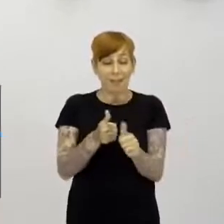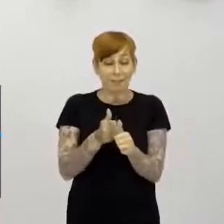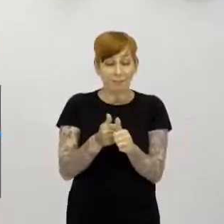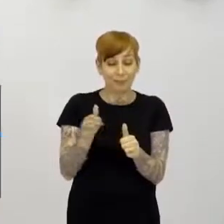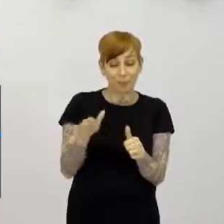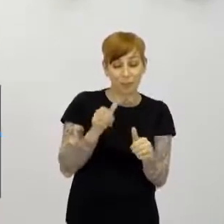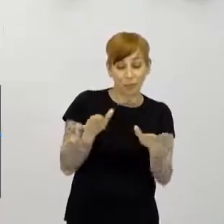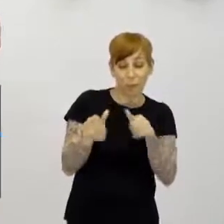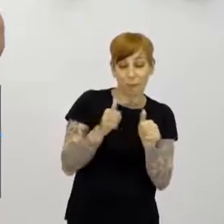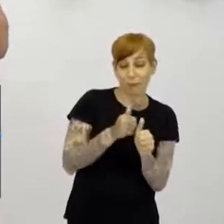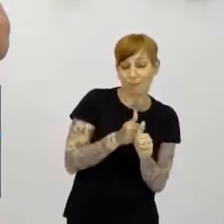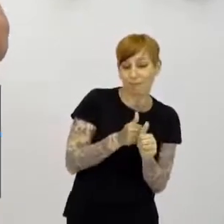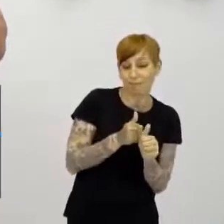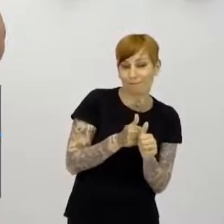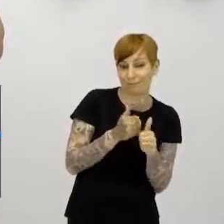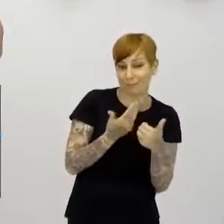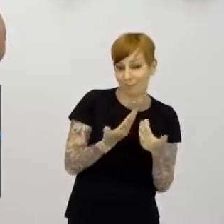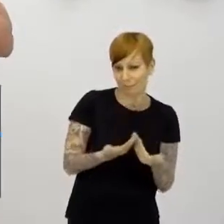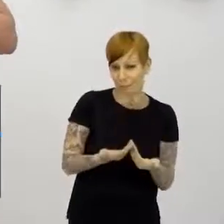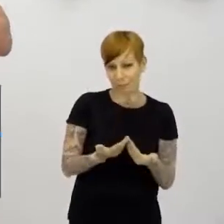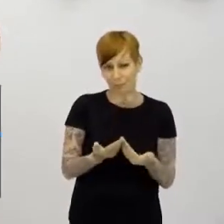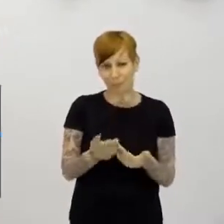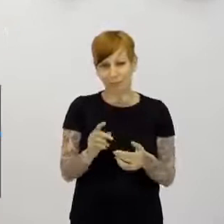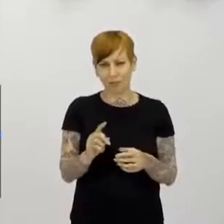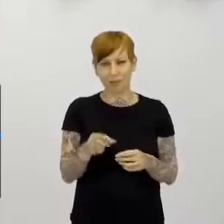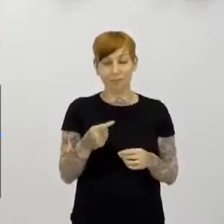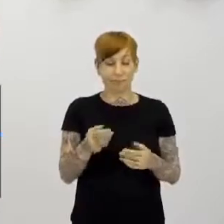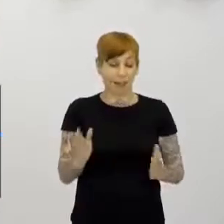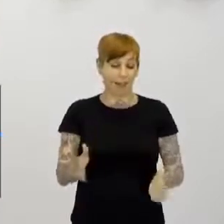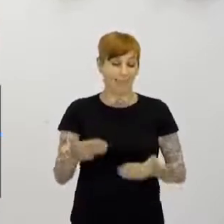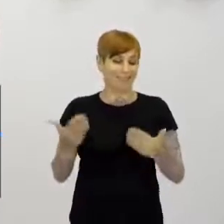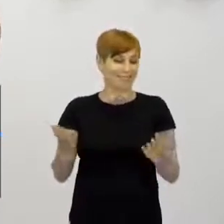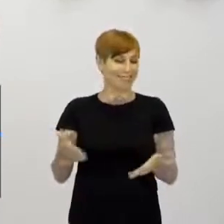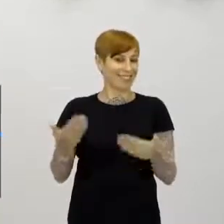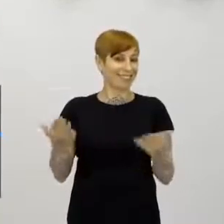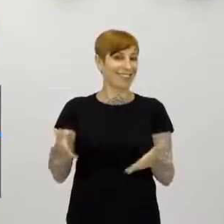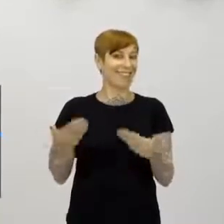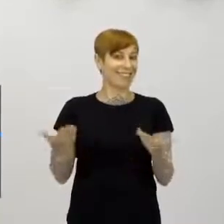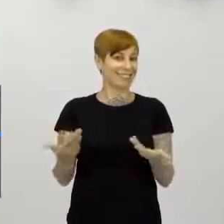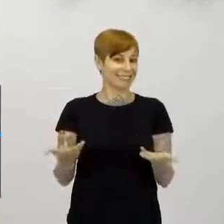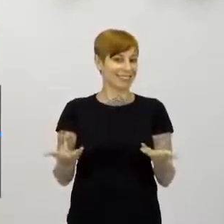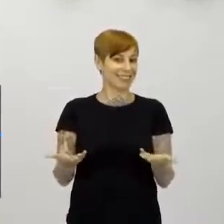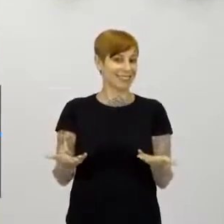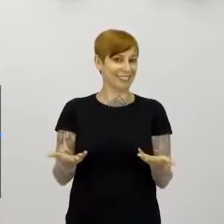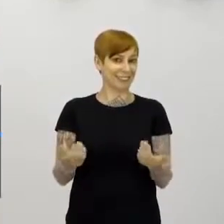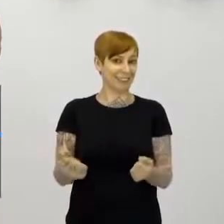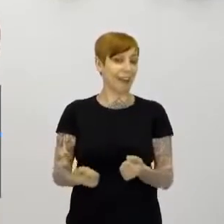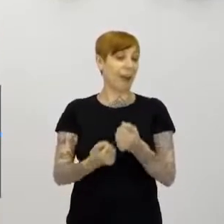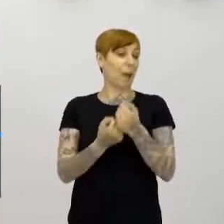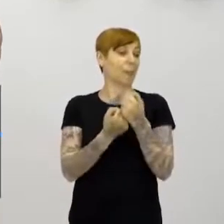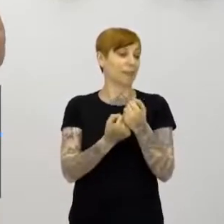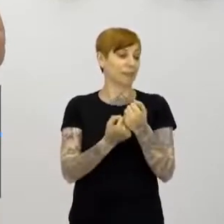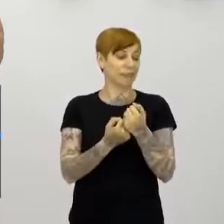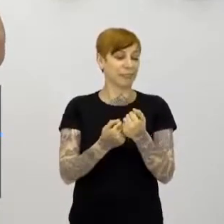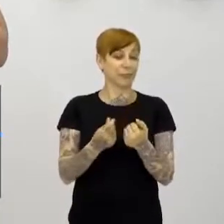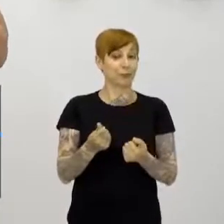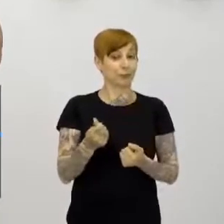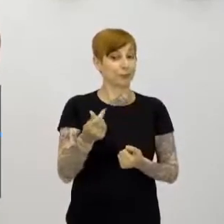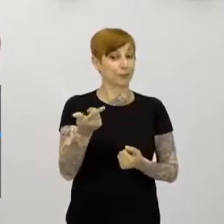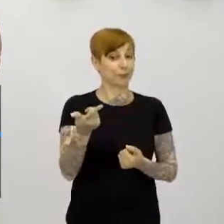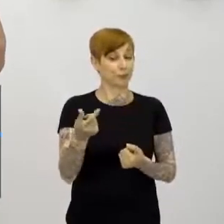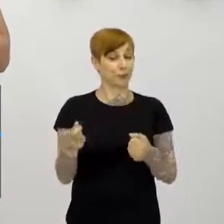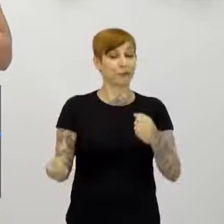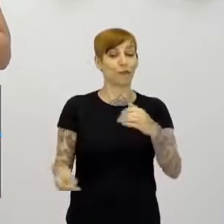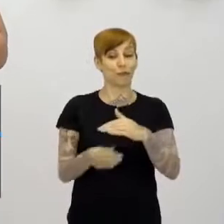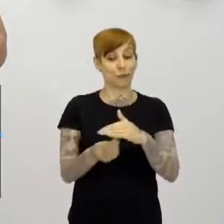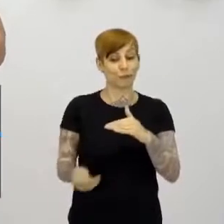aos Estados Unidos. E através desse incentivo, que é um apoio também financeiro, a gente vai ter aí,